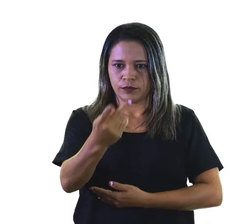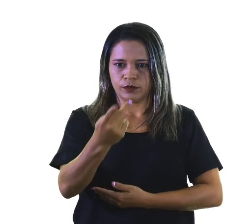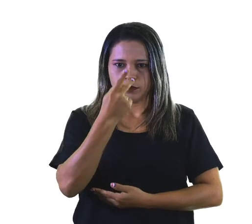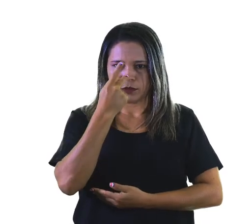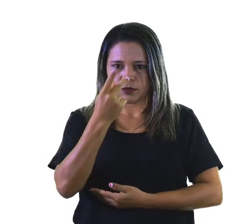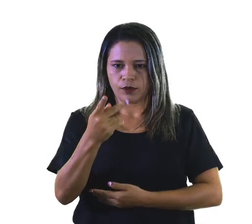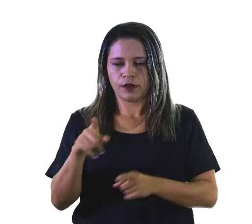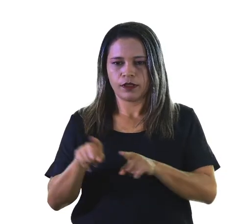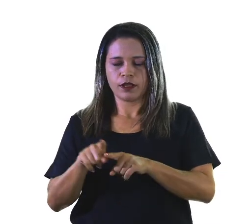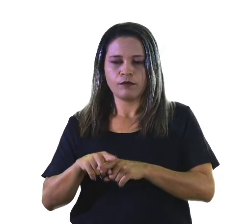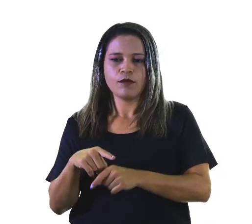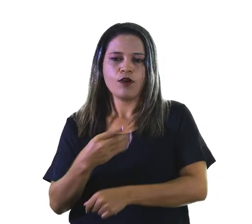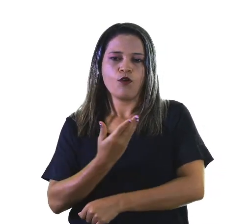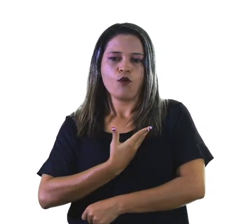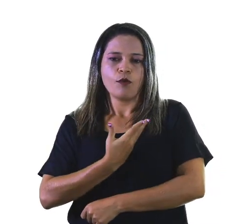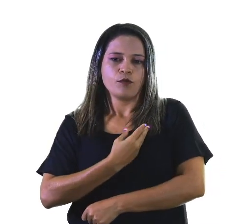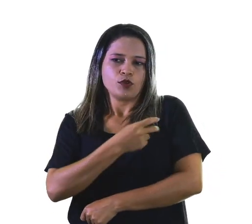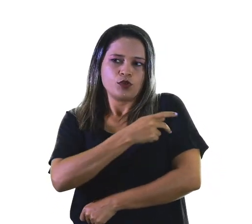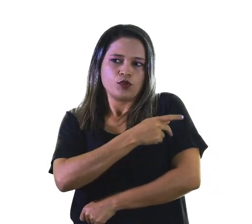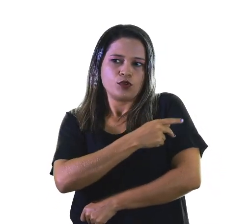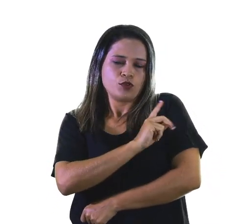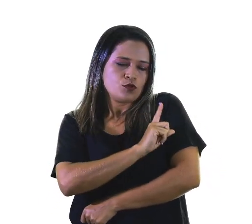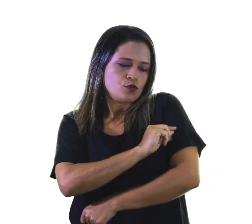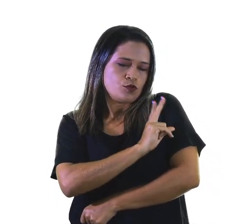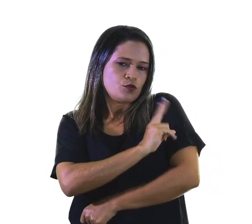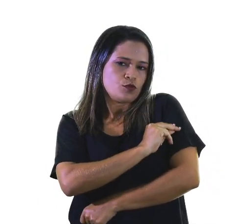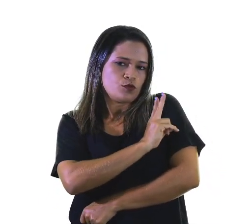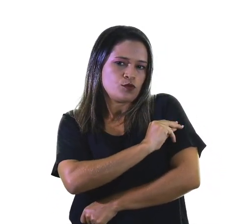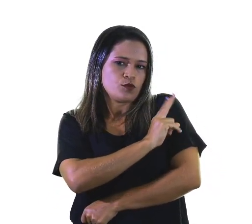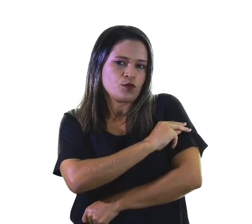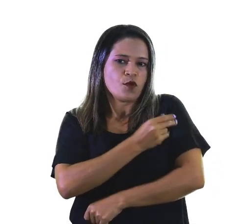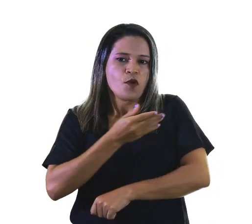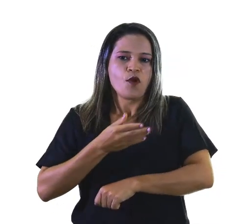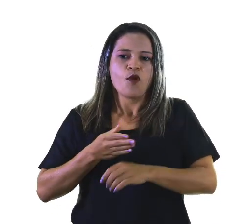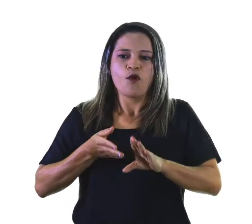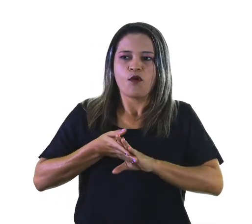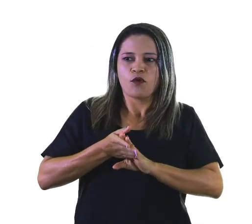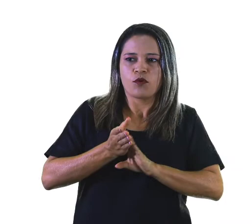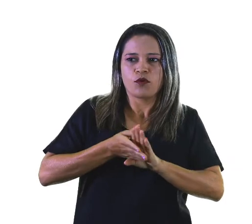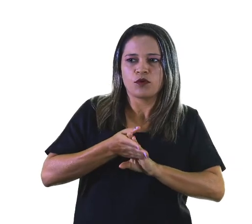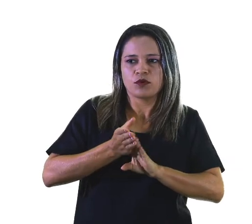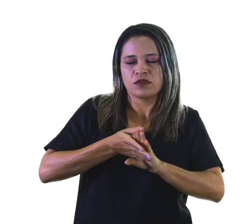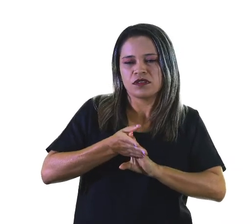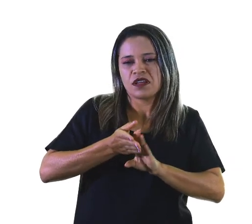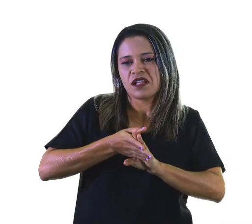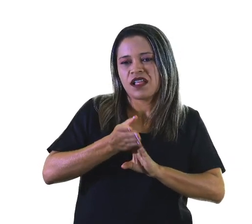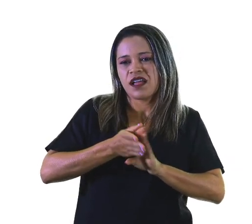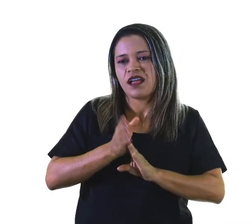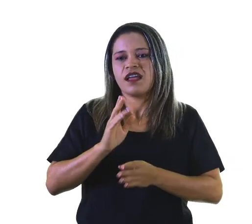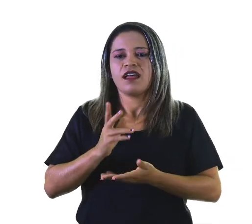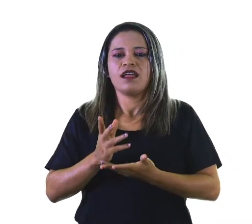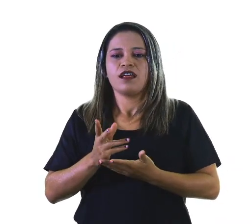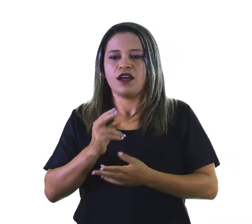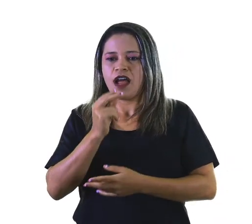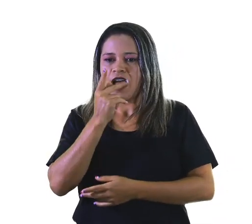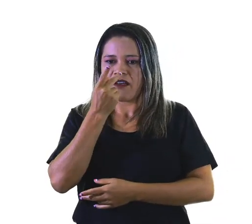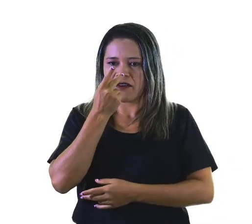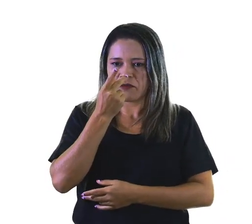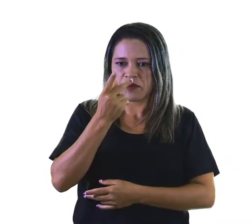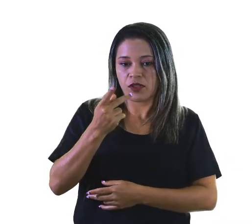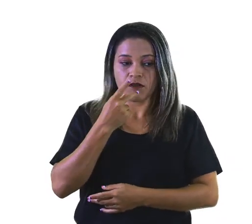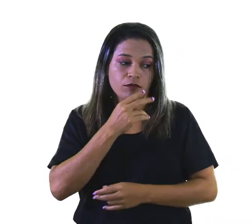amigo, o grilo falante, é o seu conselheiro, aquele que não deixa Pinóquio fazer besteira, ou tenta não